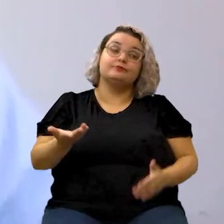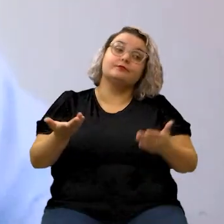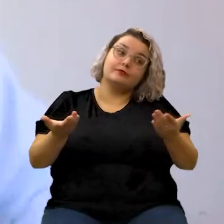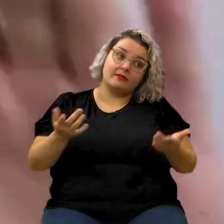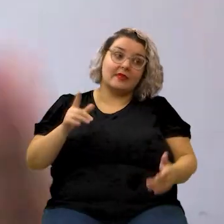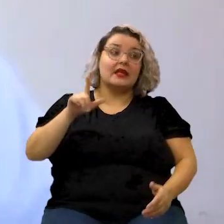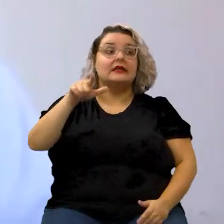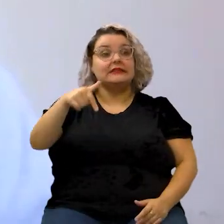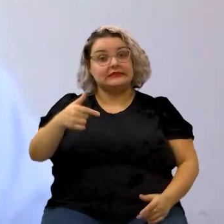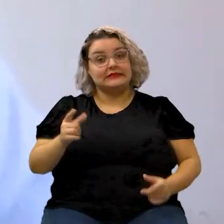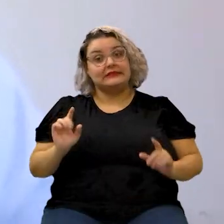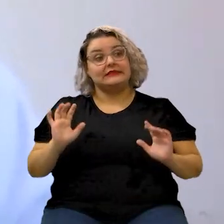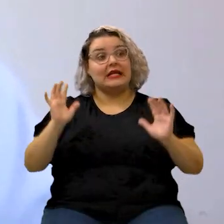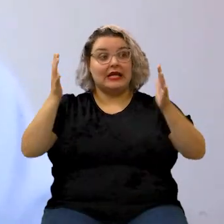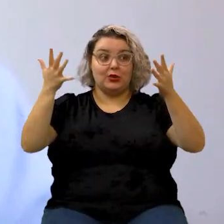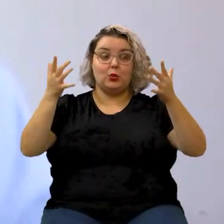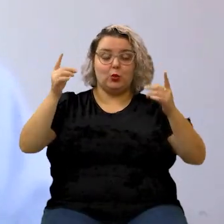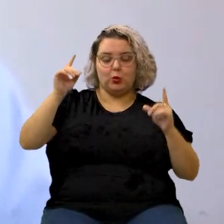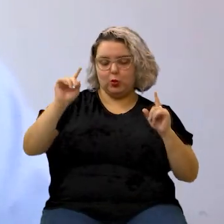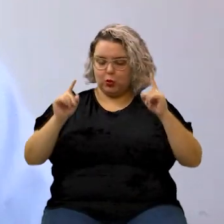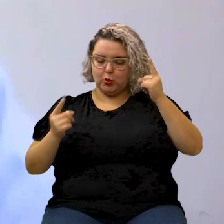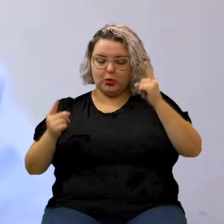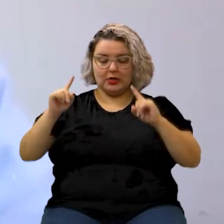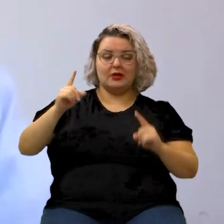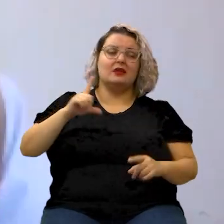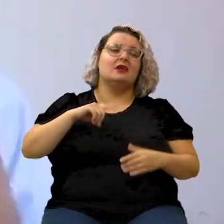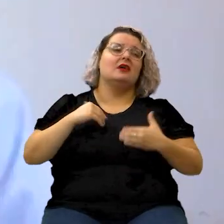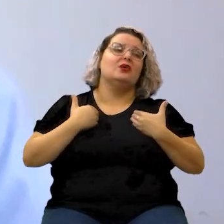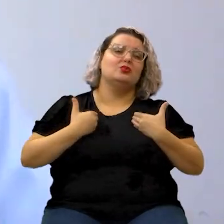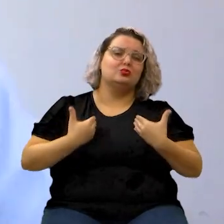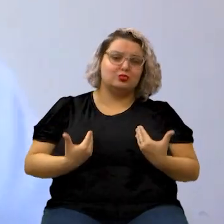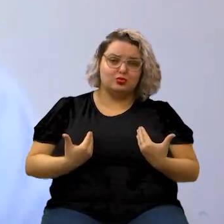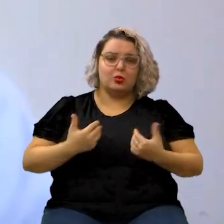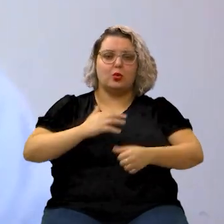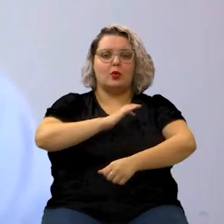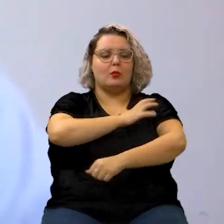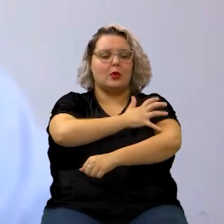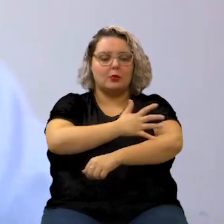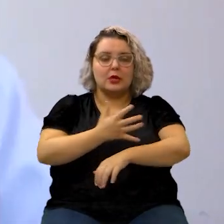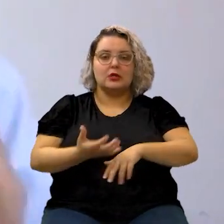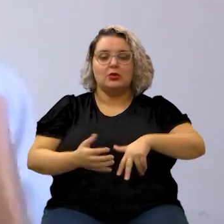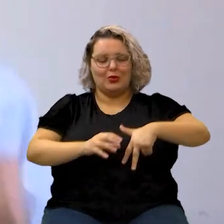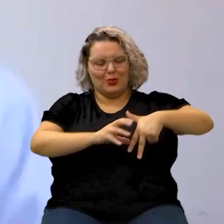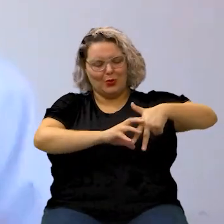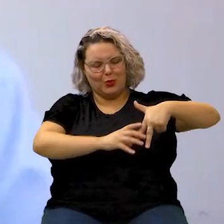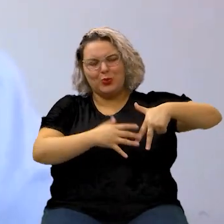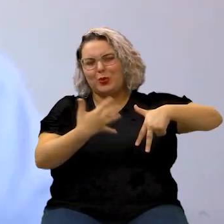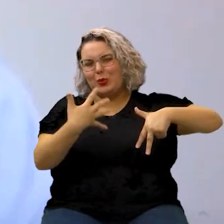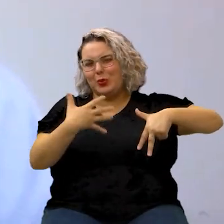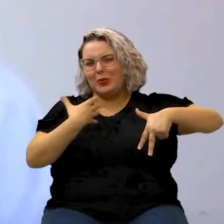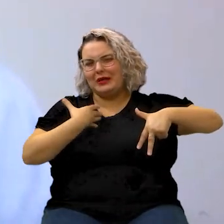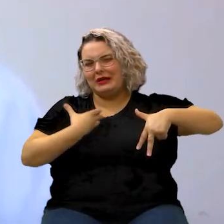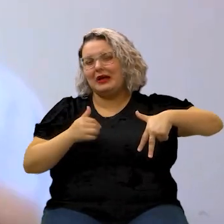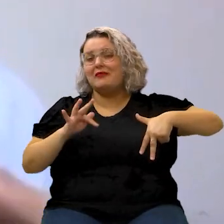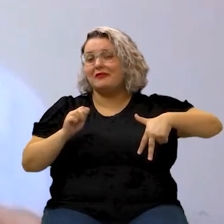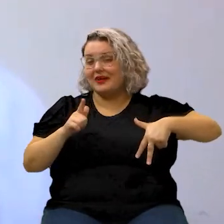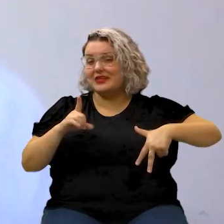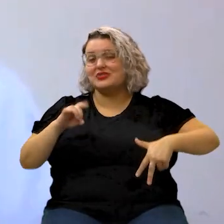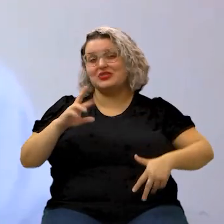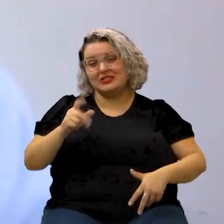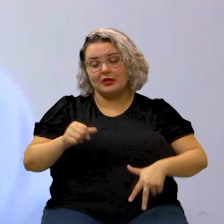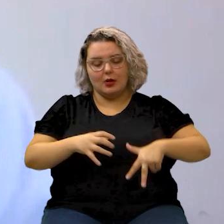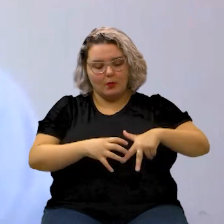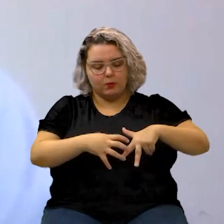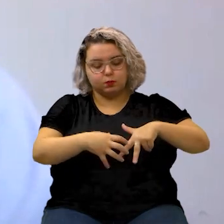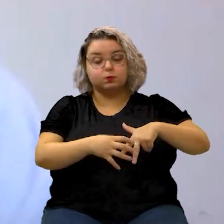tendência é que depois da festa, depois da folia, tenha muito cansaço muscular, tenha muita fadiga muscular e até um